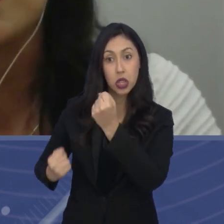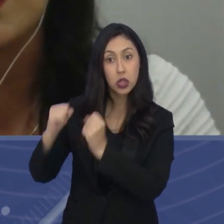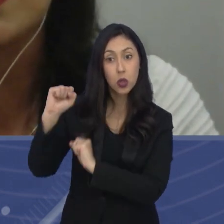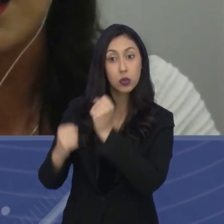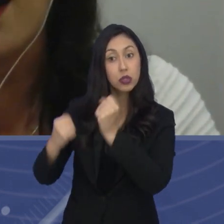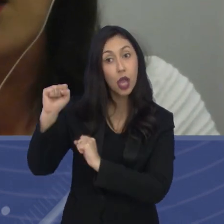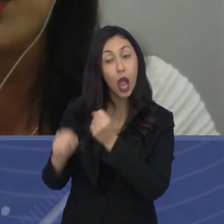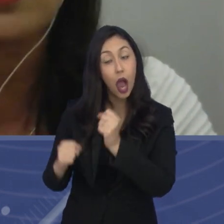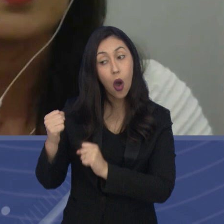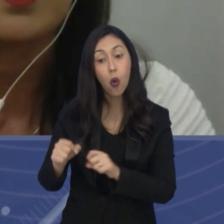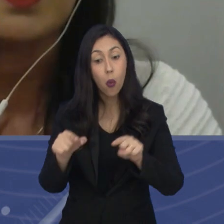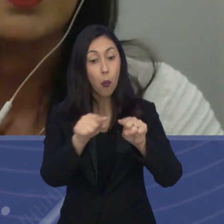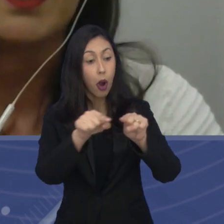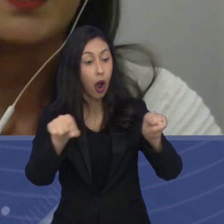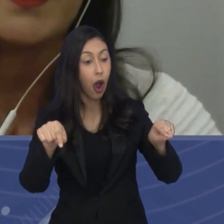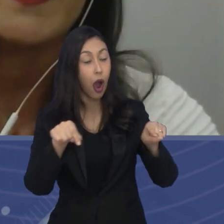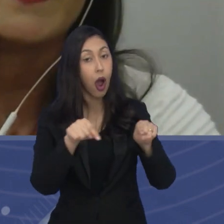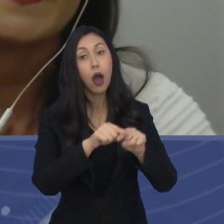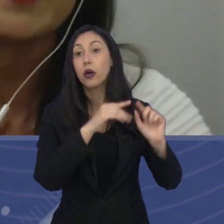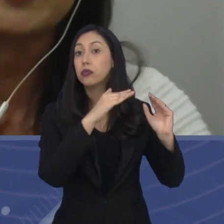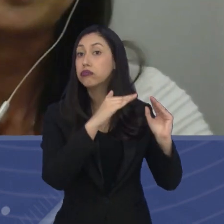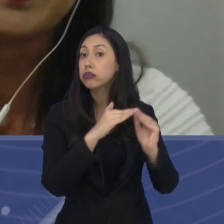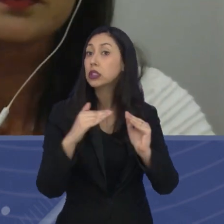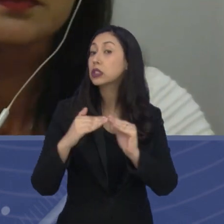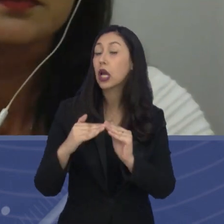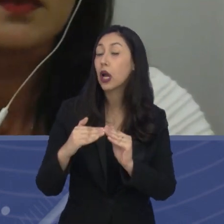área residencial,